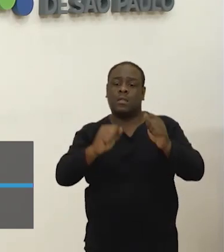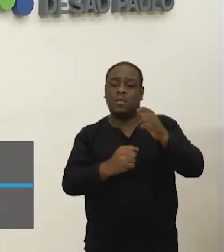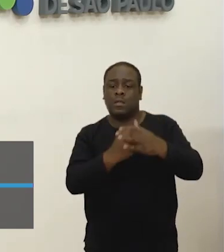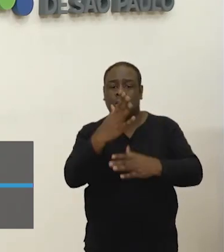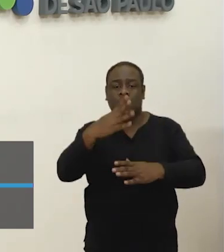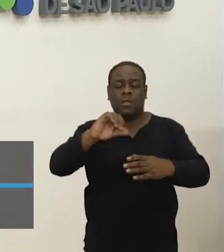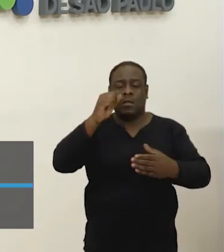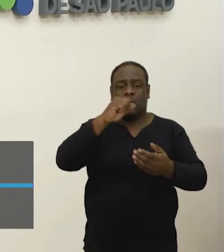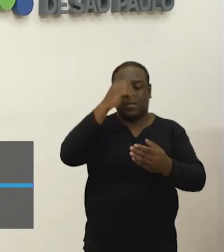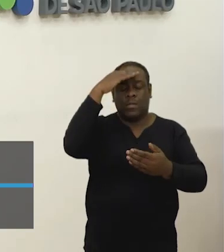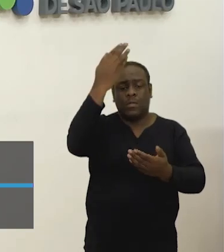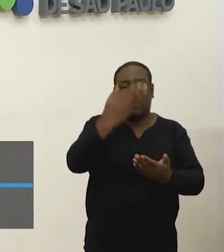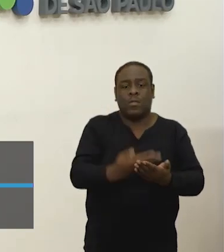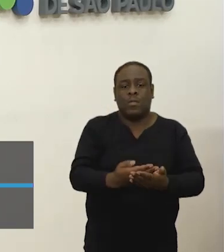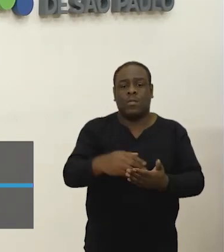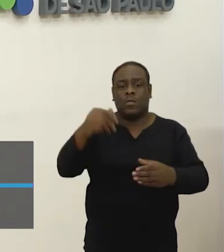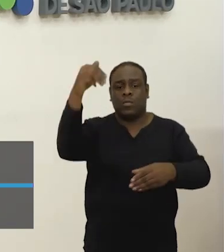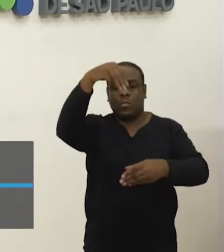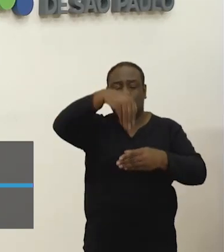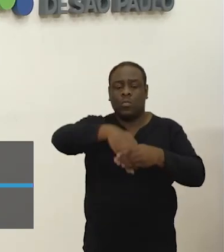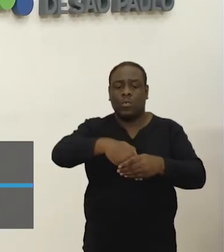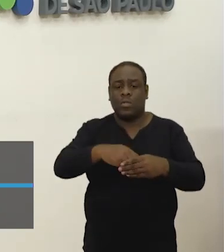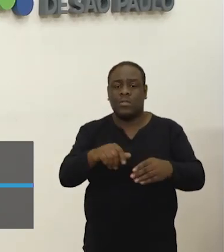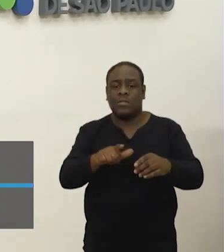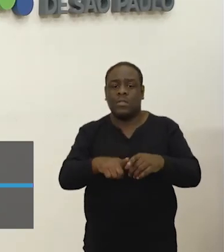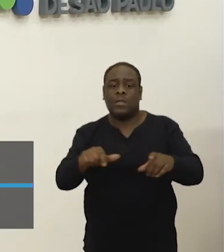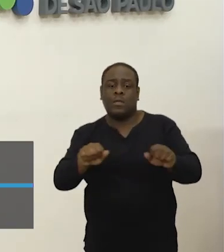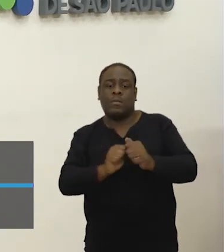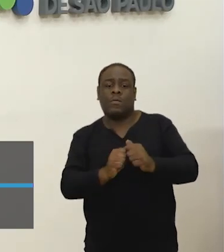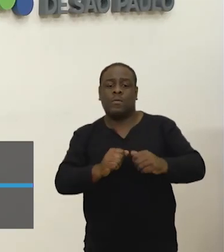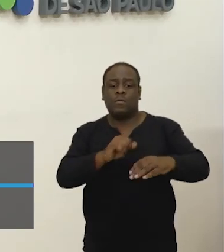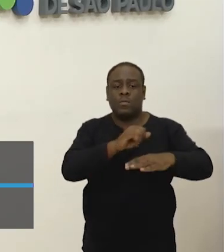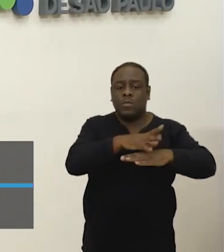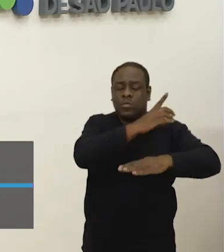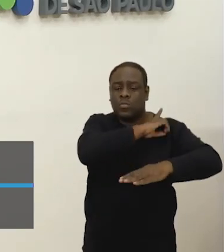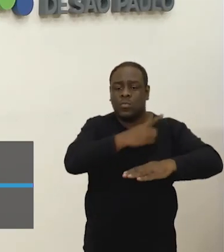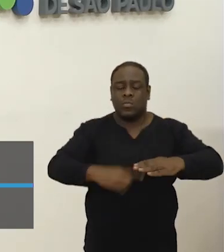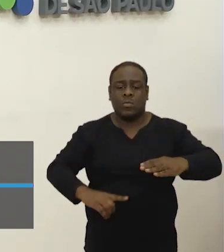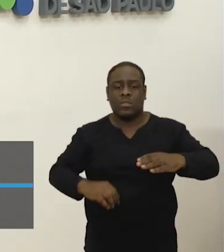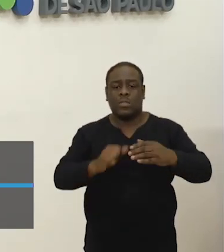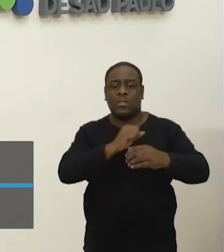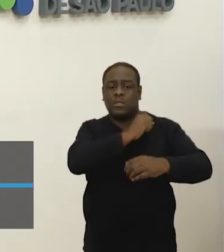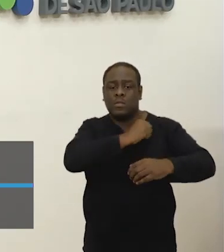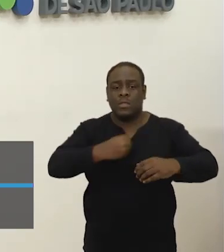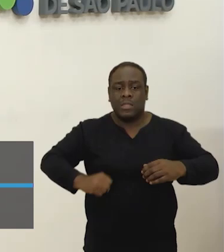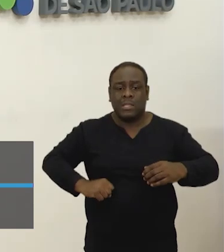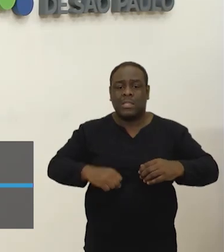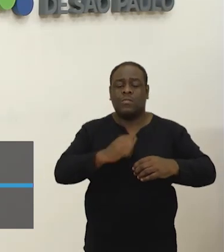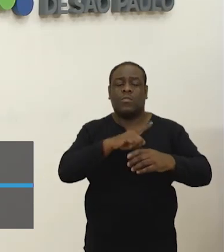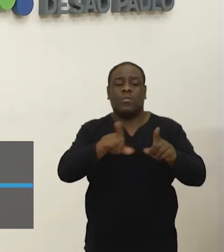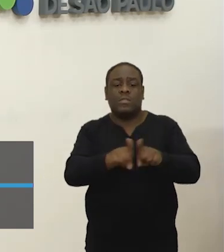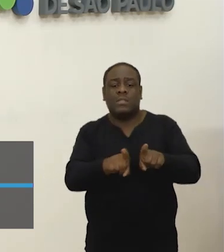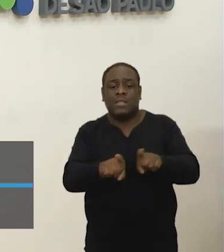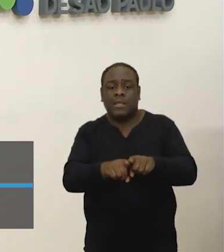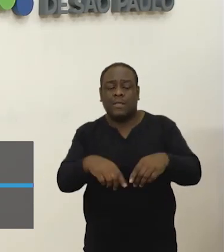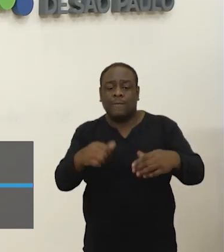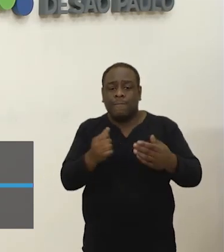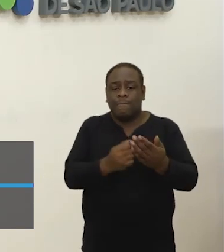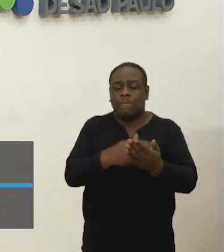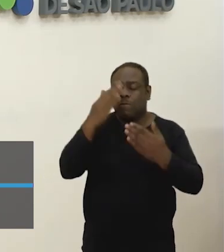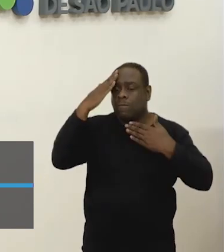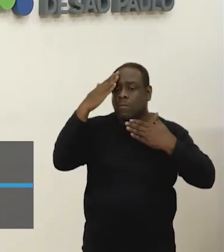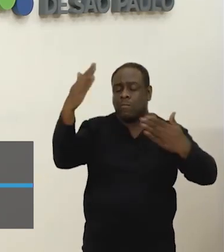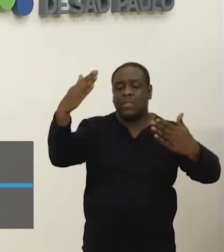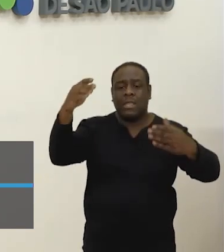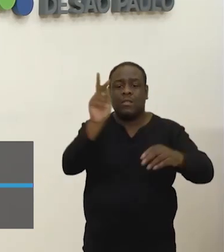aboliu a votação secreta, isso é muito importante, e nos casos de perda de mandato de deputado e senador e na apreciação de vetos. Muito